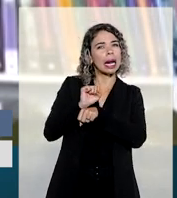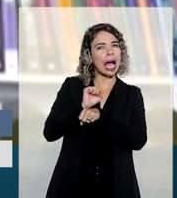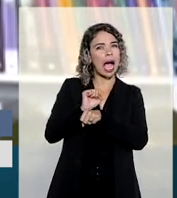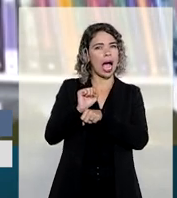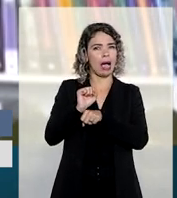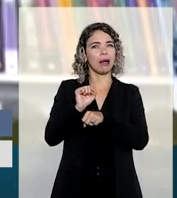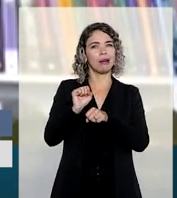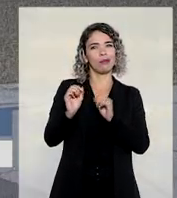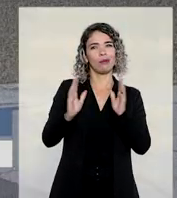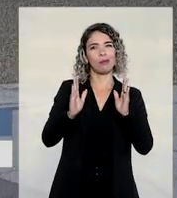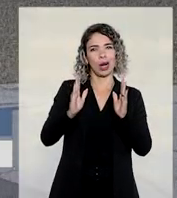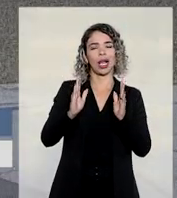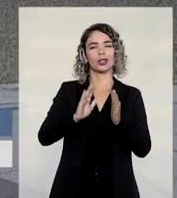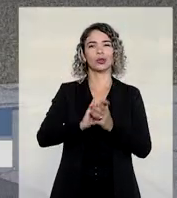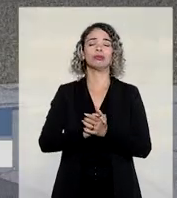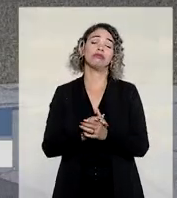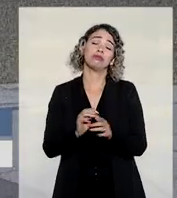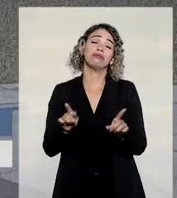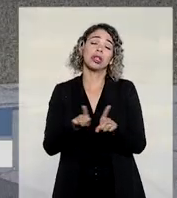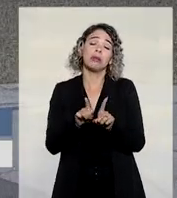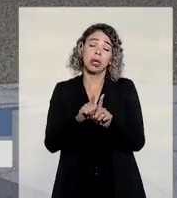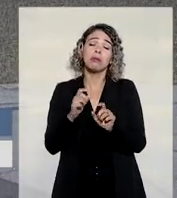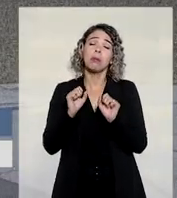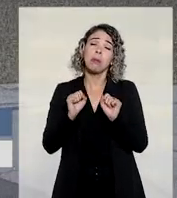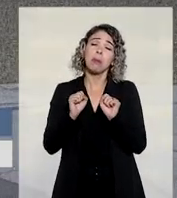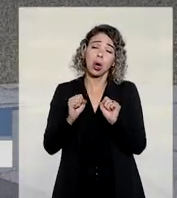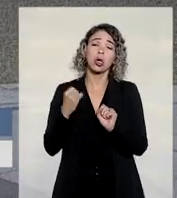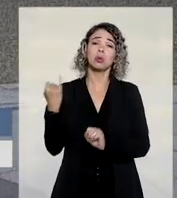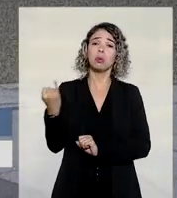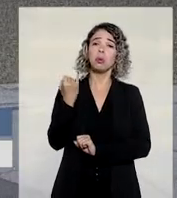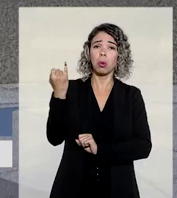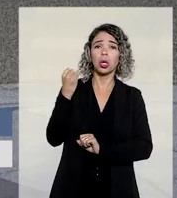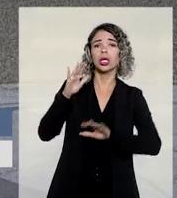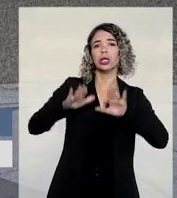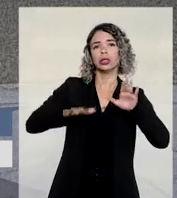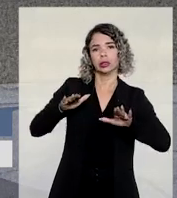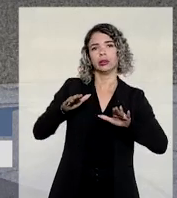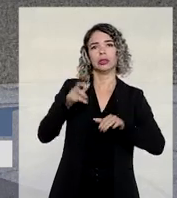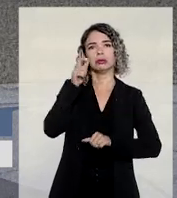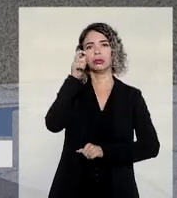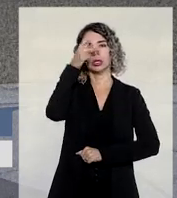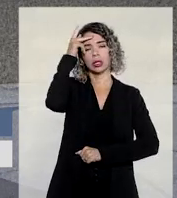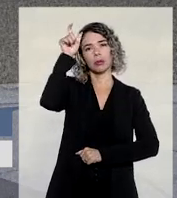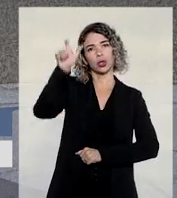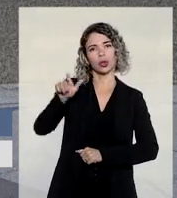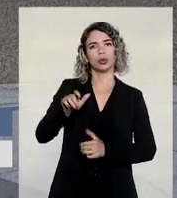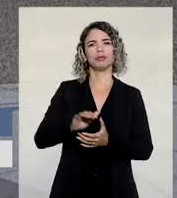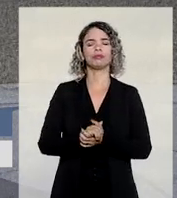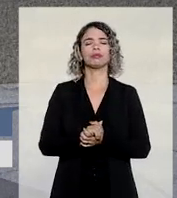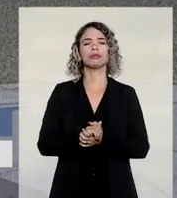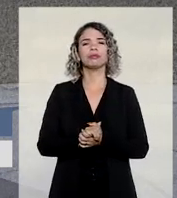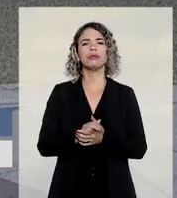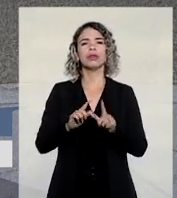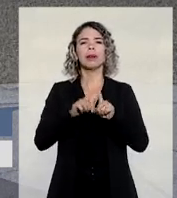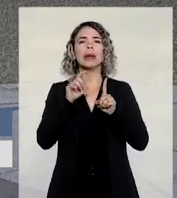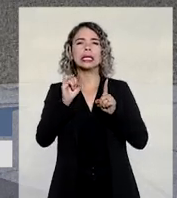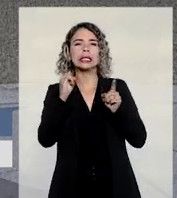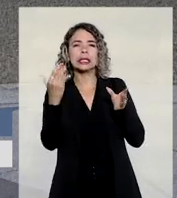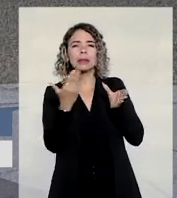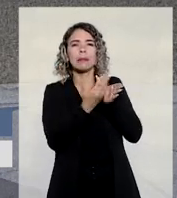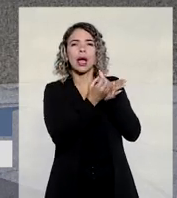interruptivo nesse caso também. Referindo-me ainda aos prazos, professora Thais, quando os embargos de declaração lhes